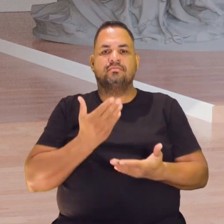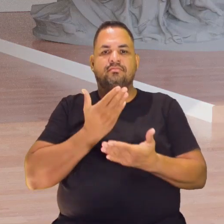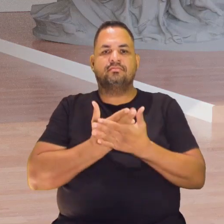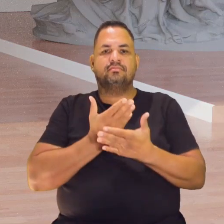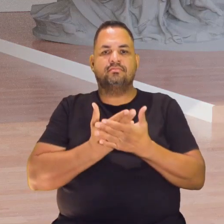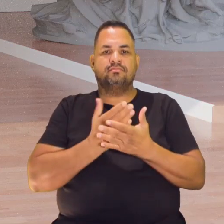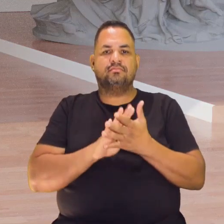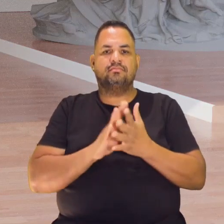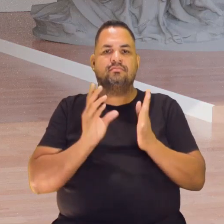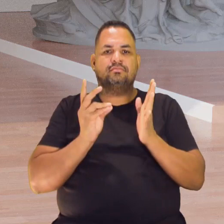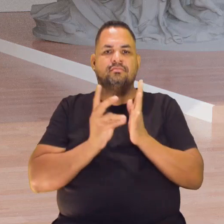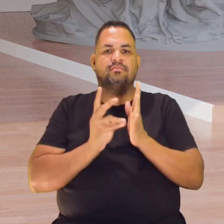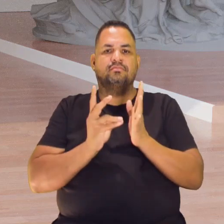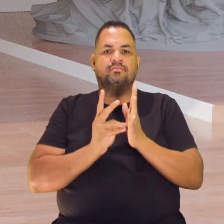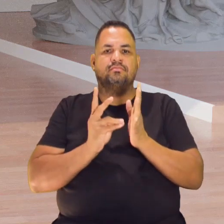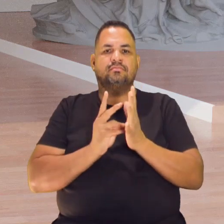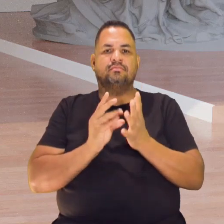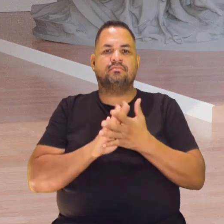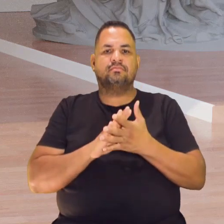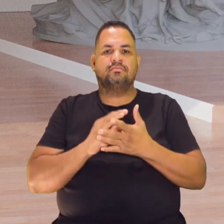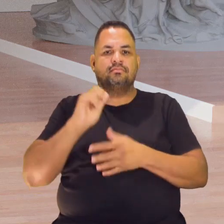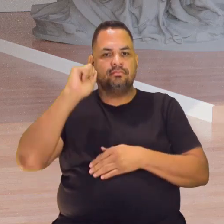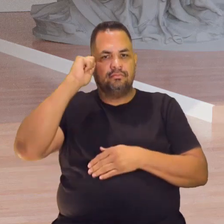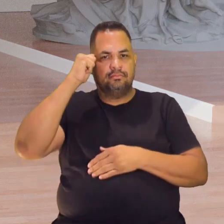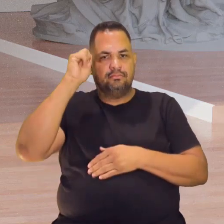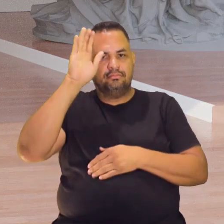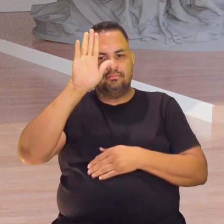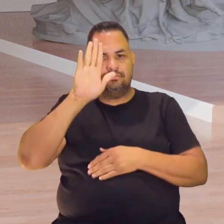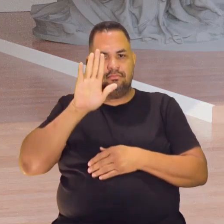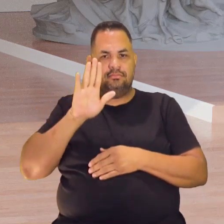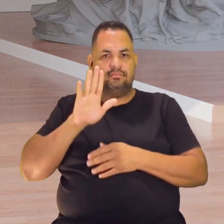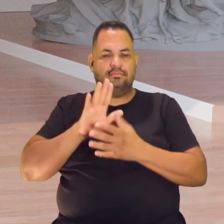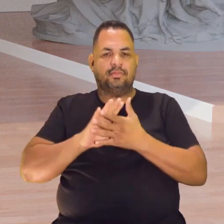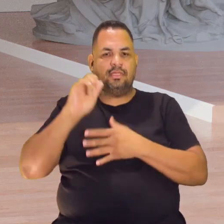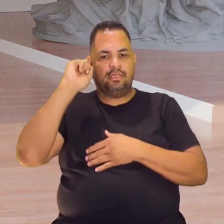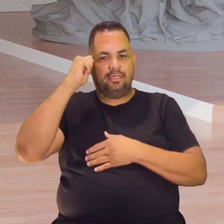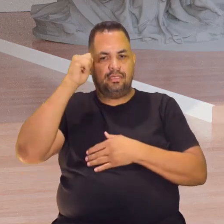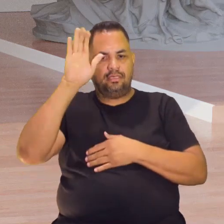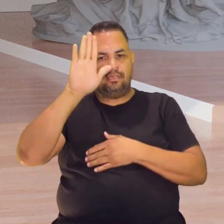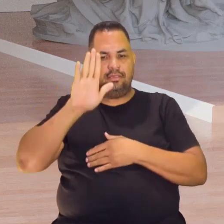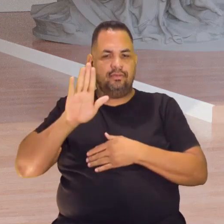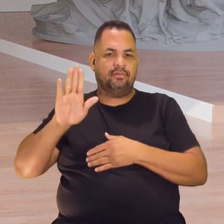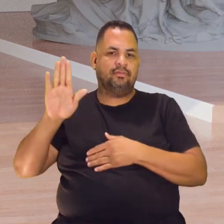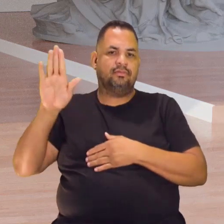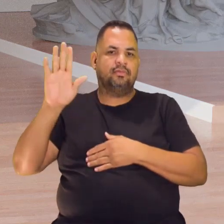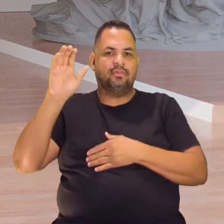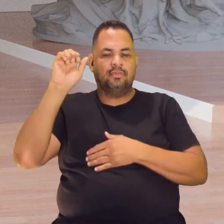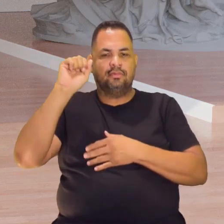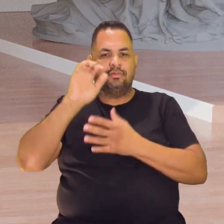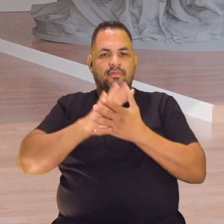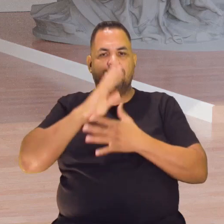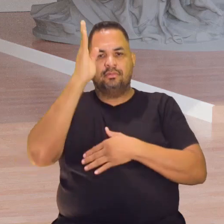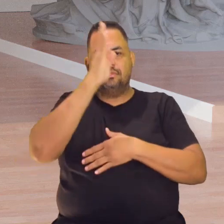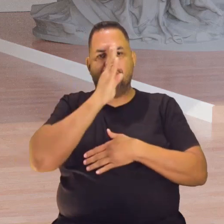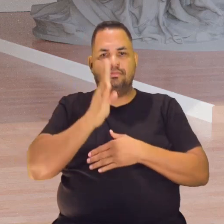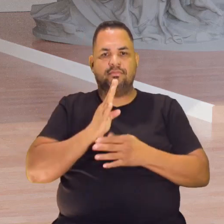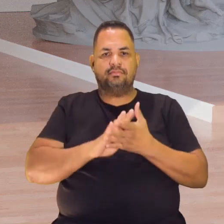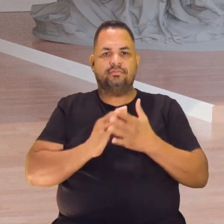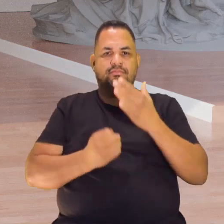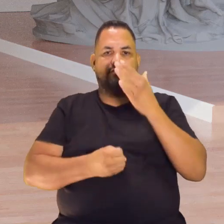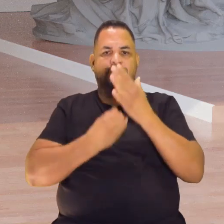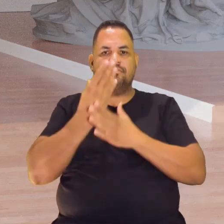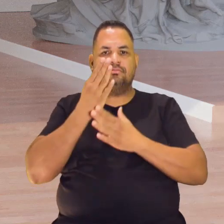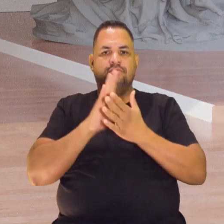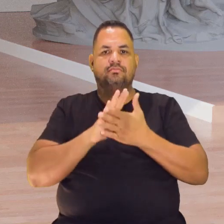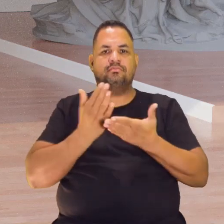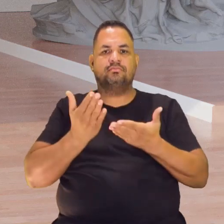artes indígenas, as artes afro-brasileiras, né? Esse termo aí surgiu aí já em meados